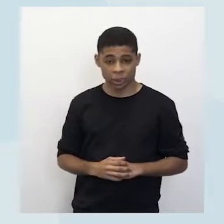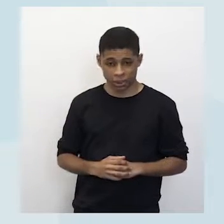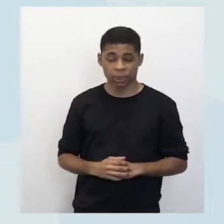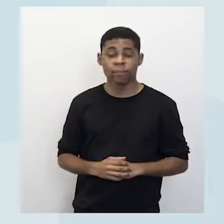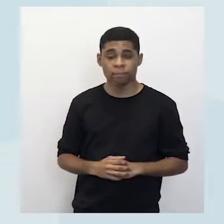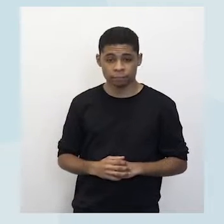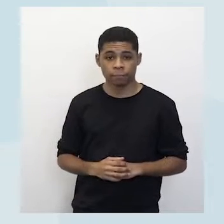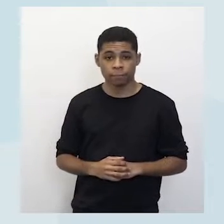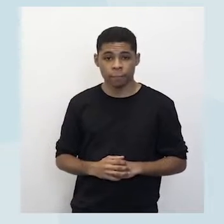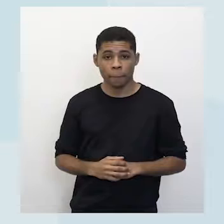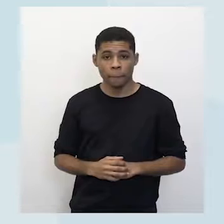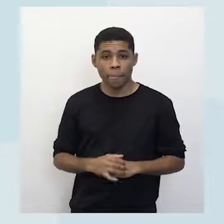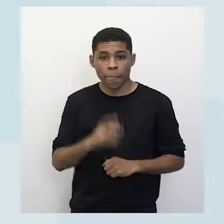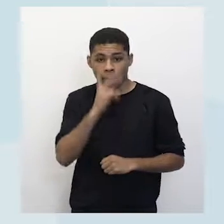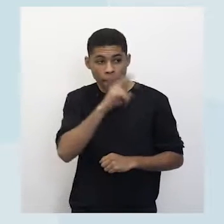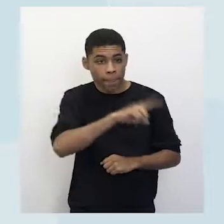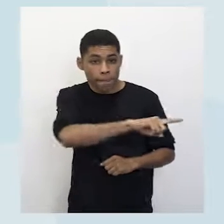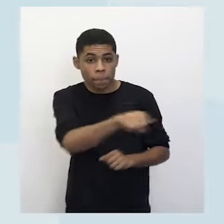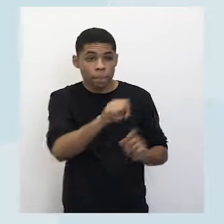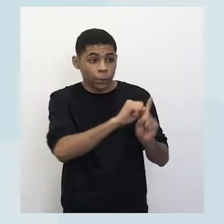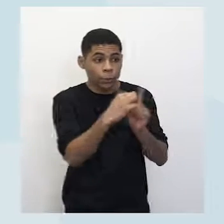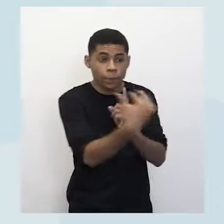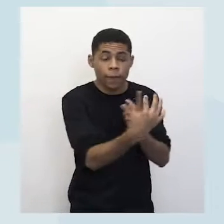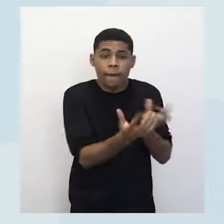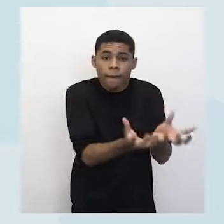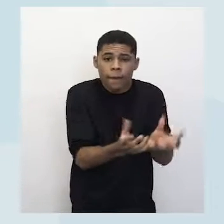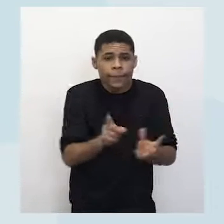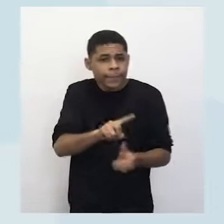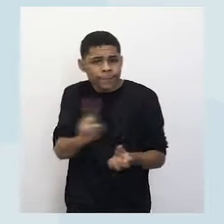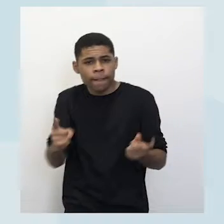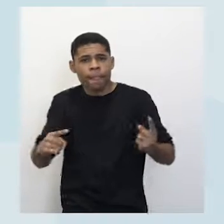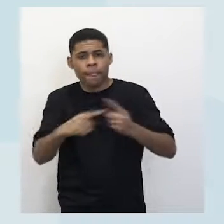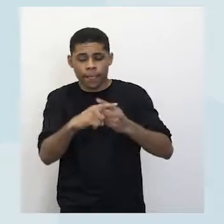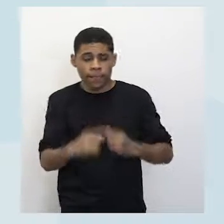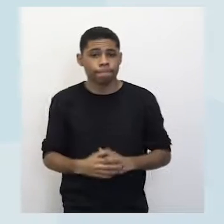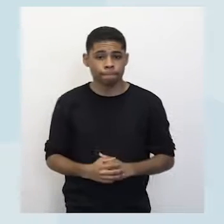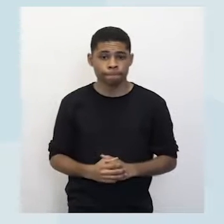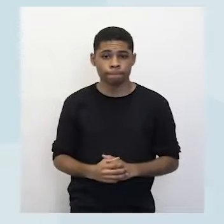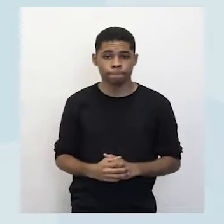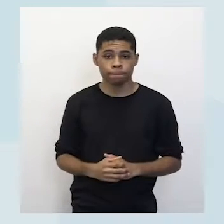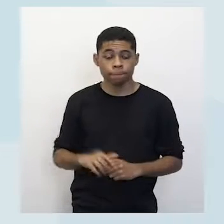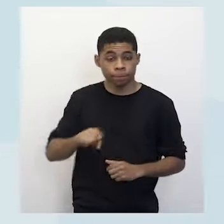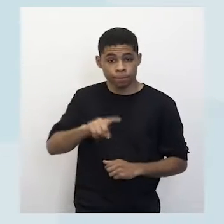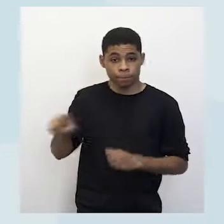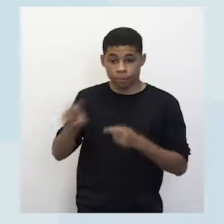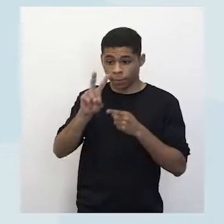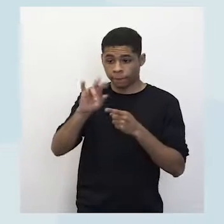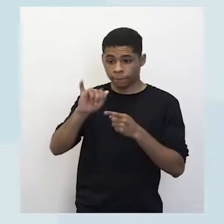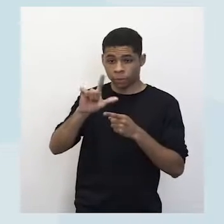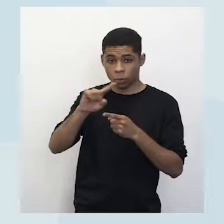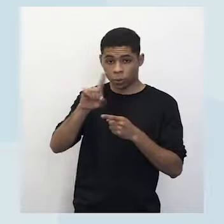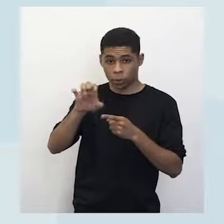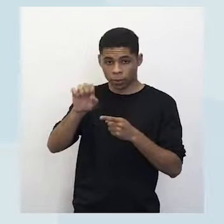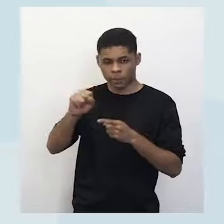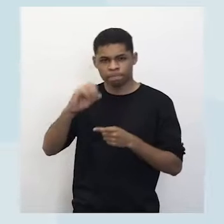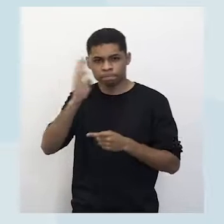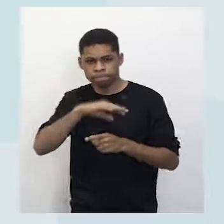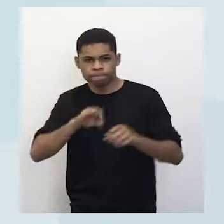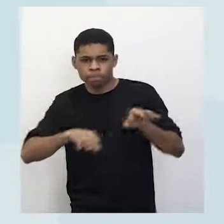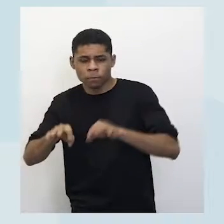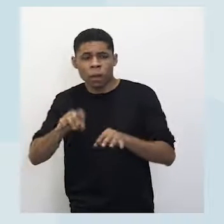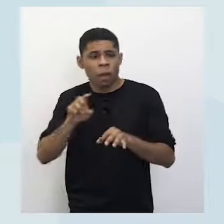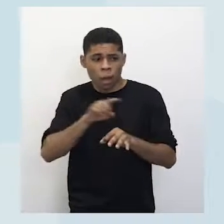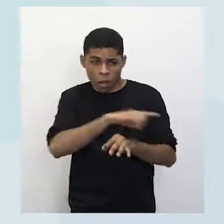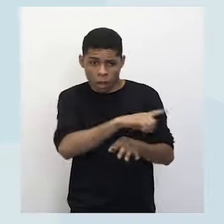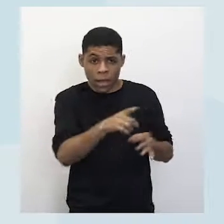margem do esquema da sociedade feudal. Entretanto, os vilões, eles existem numa quantidade menor do que